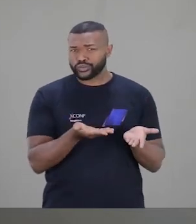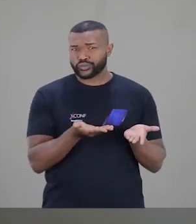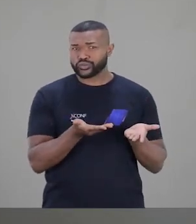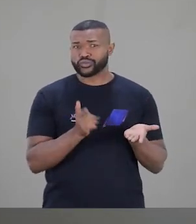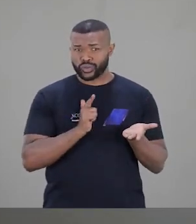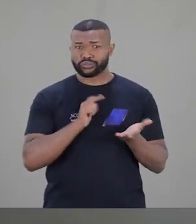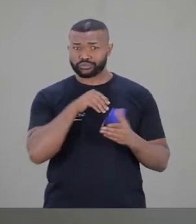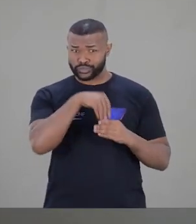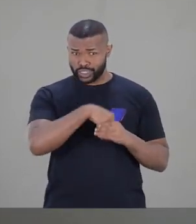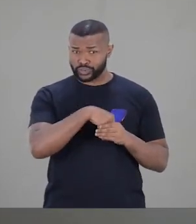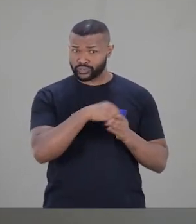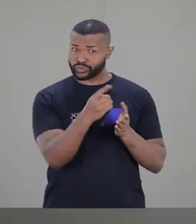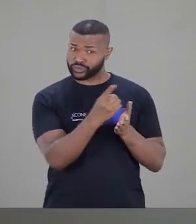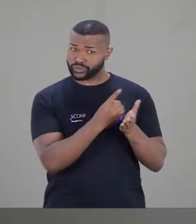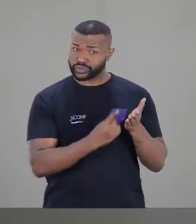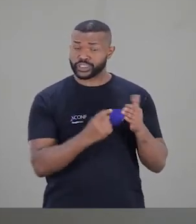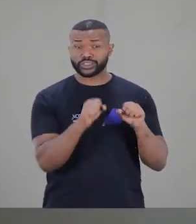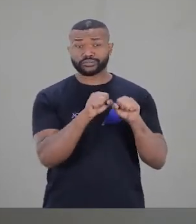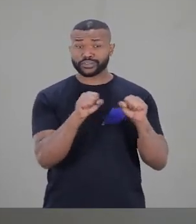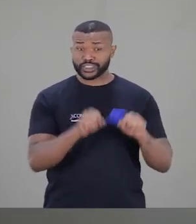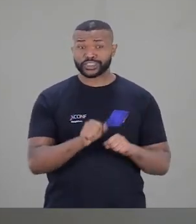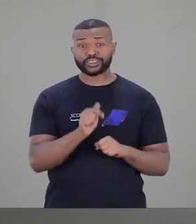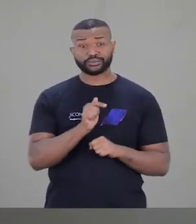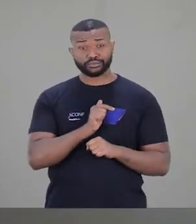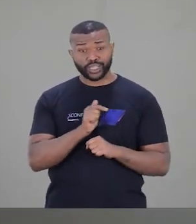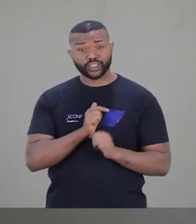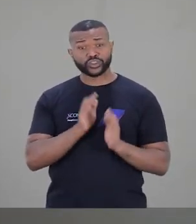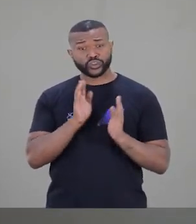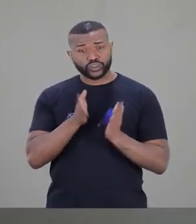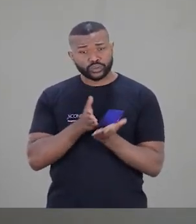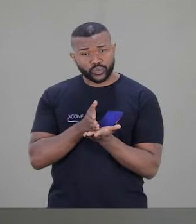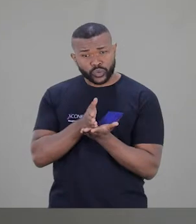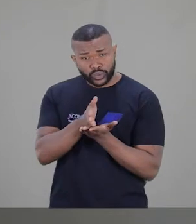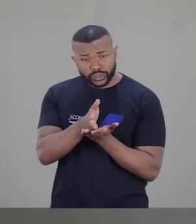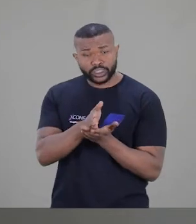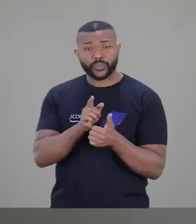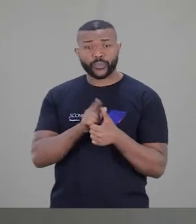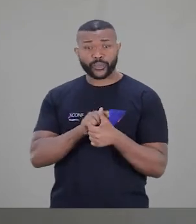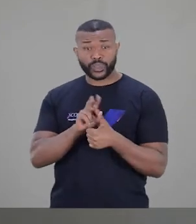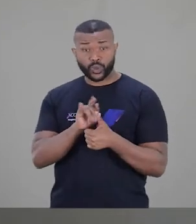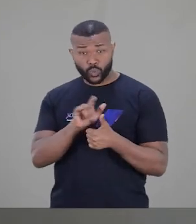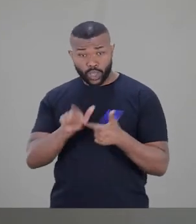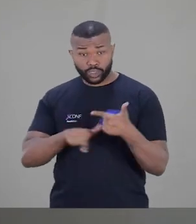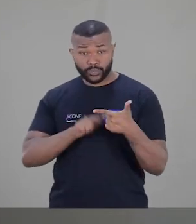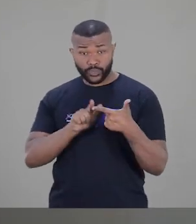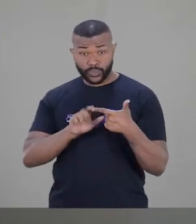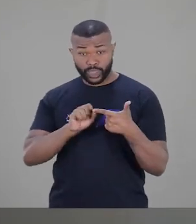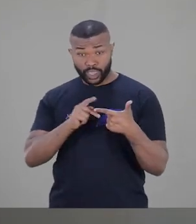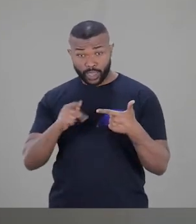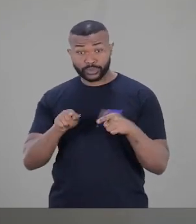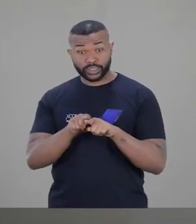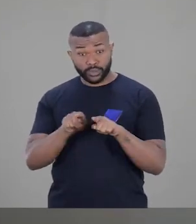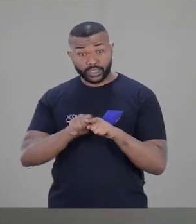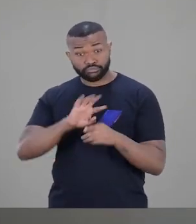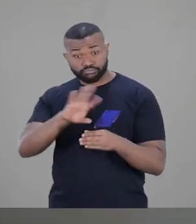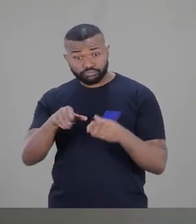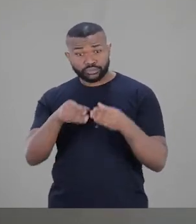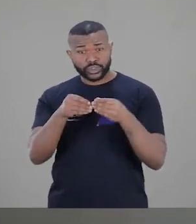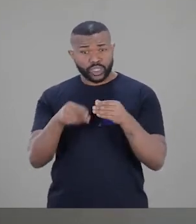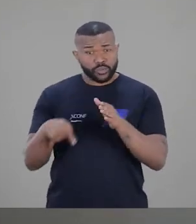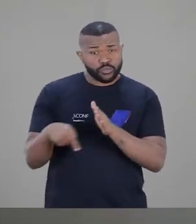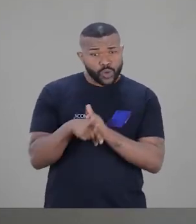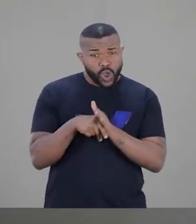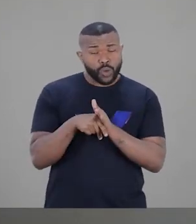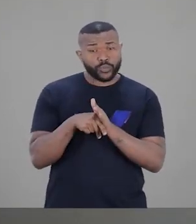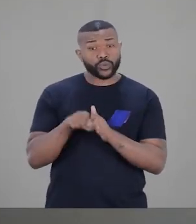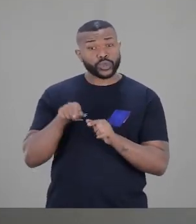que compõe esse módulo de Design System? Ele tem definições de UI e UX, também tem a implementação de